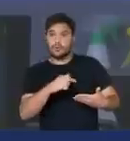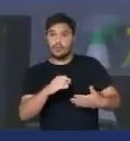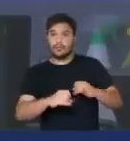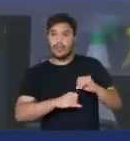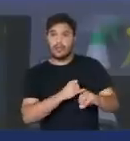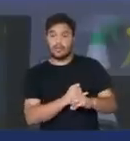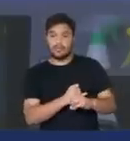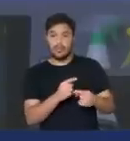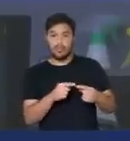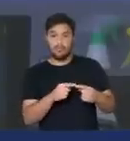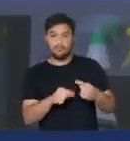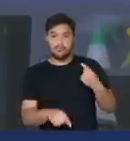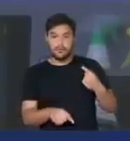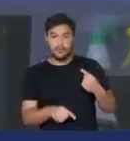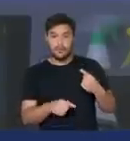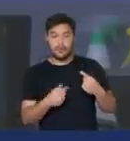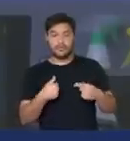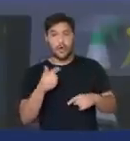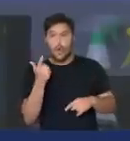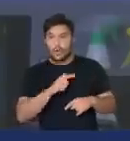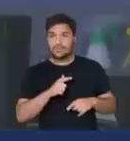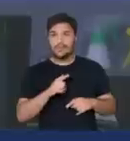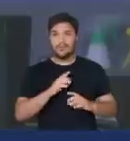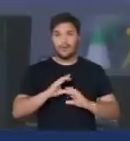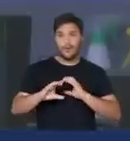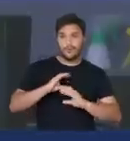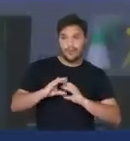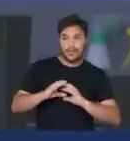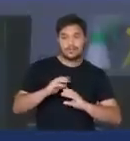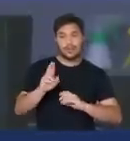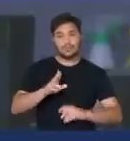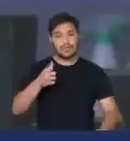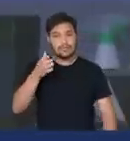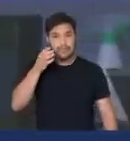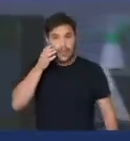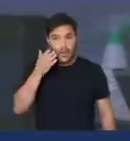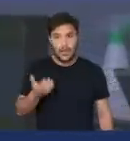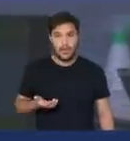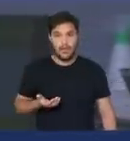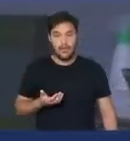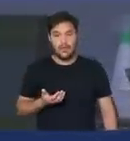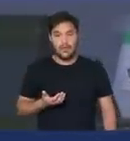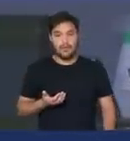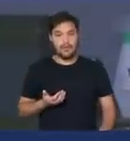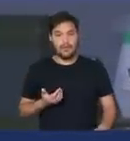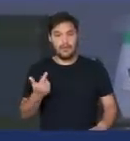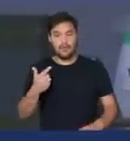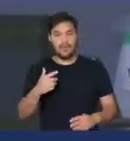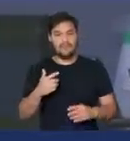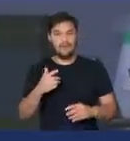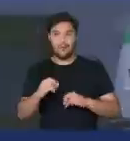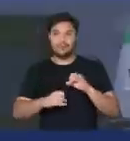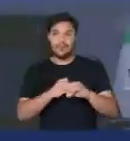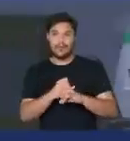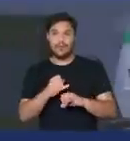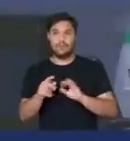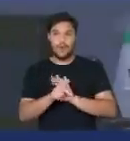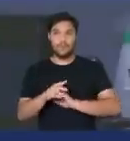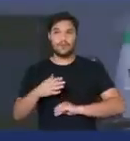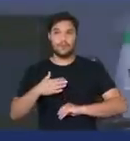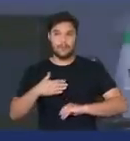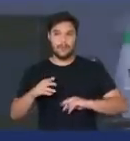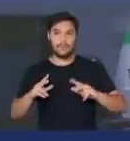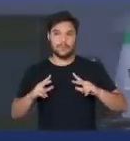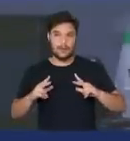mais ligado à internet, eu só consegui contato com o resto da equipe pelo celular, que não estava ligado ao sistema que